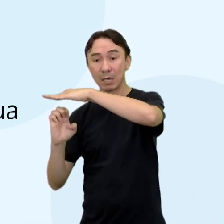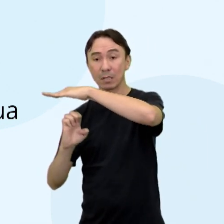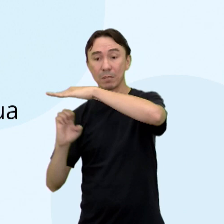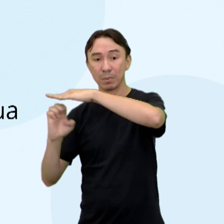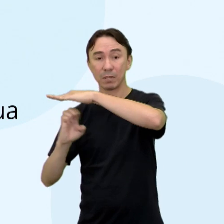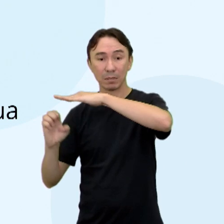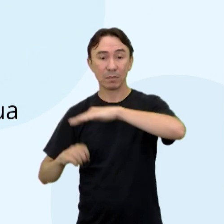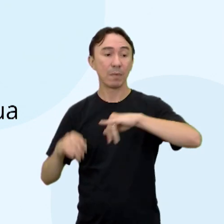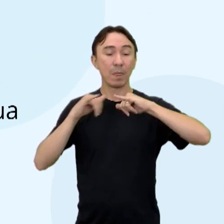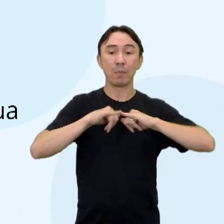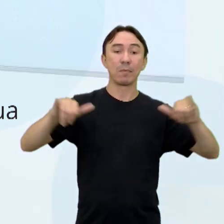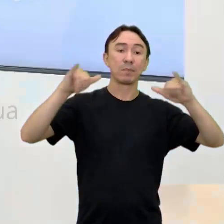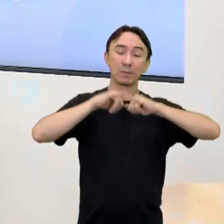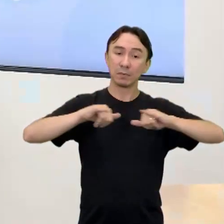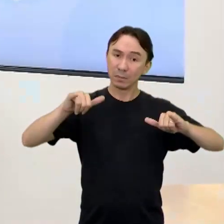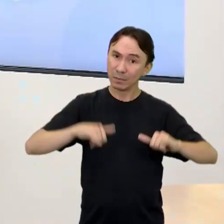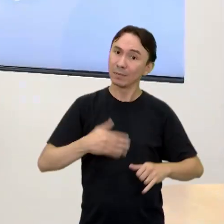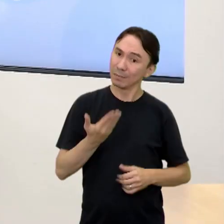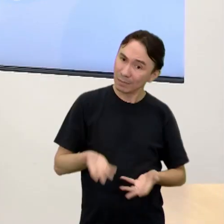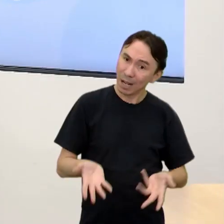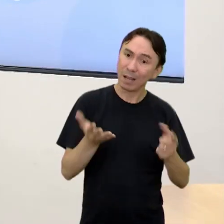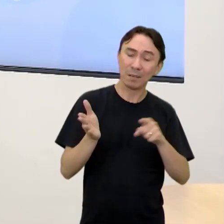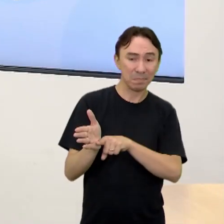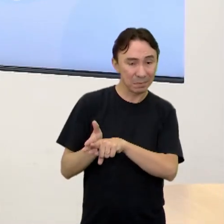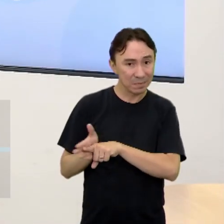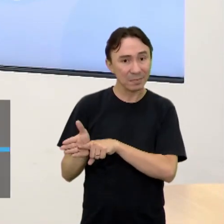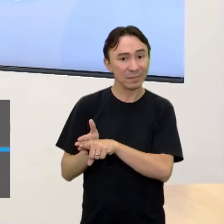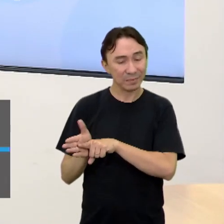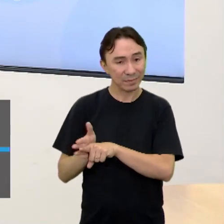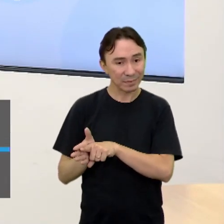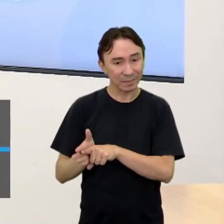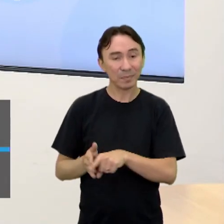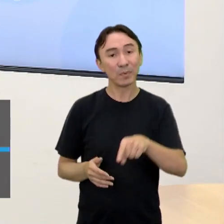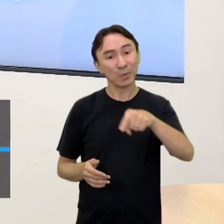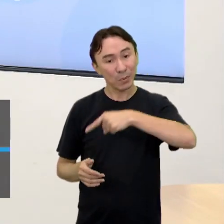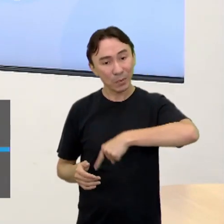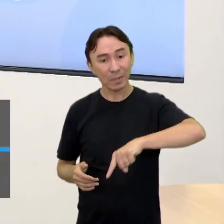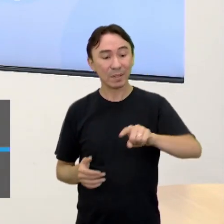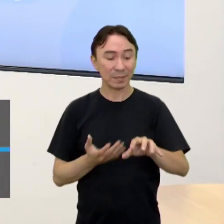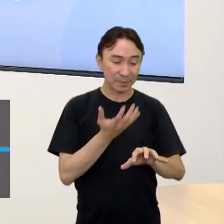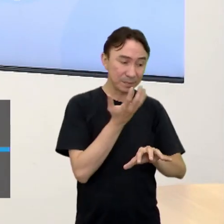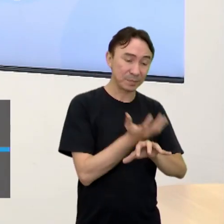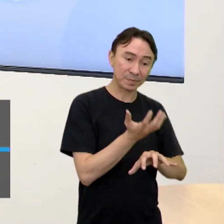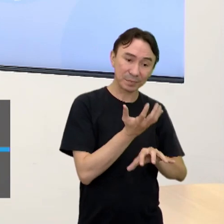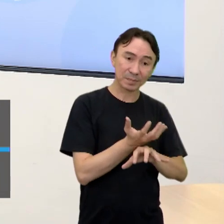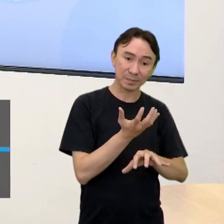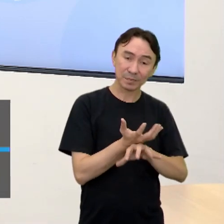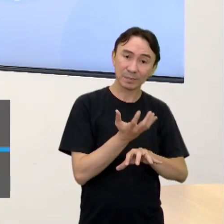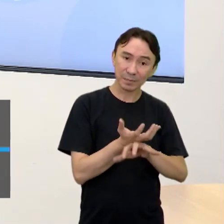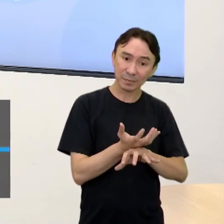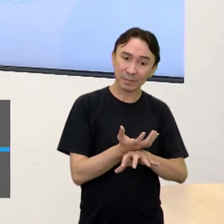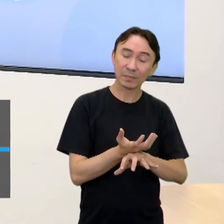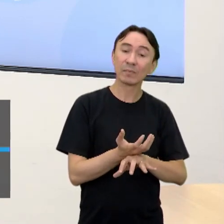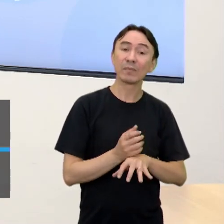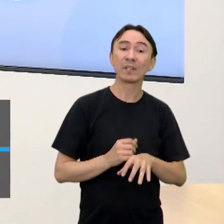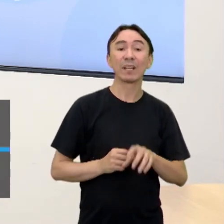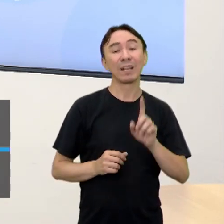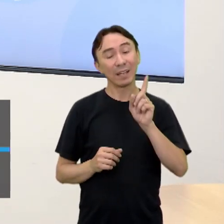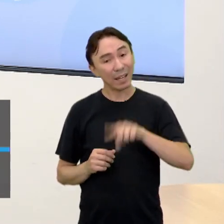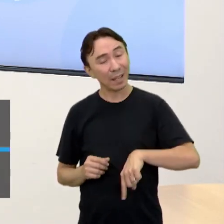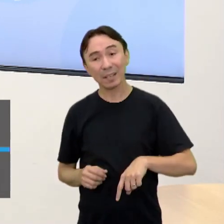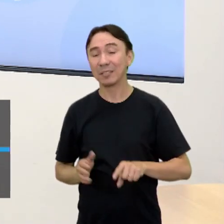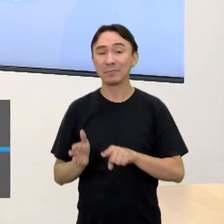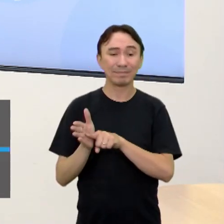certo? Vocês podem usar, na verdade, o nosso itinerário, o nosso componente visa basicamente